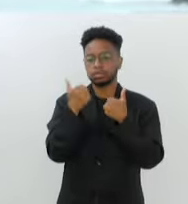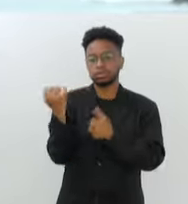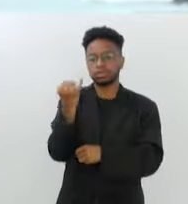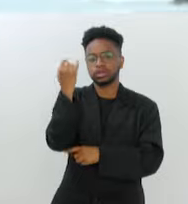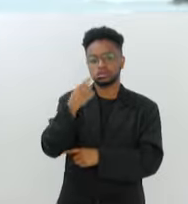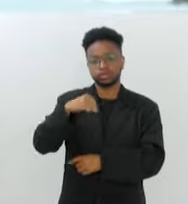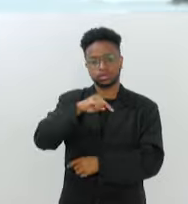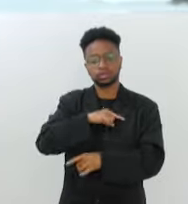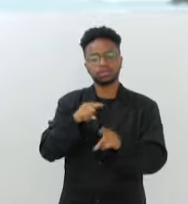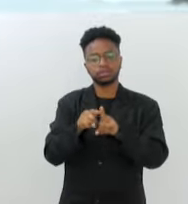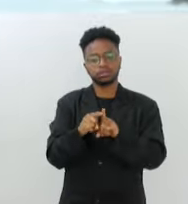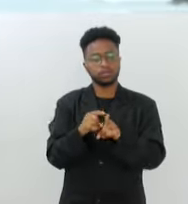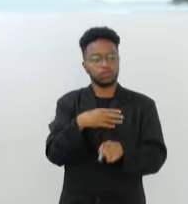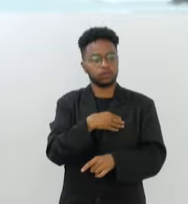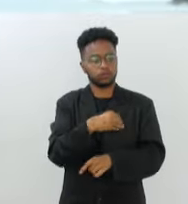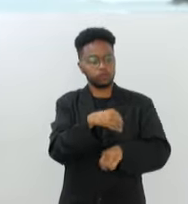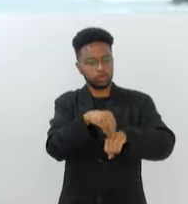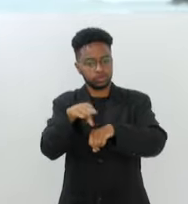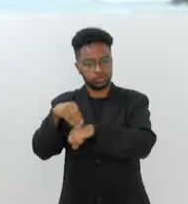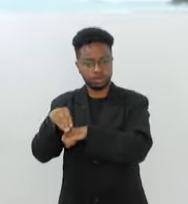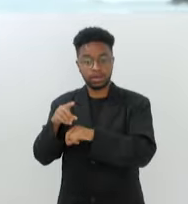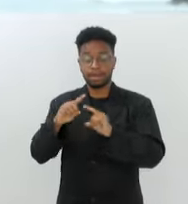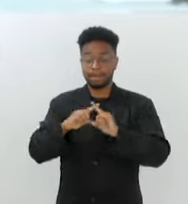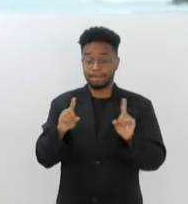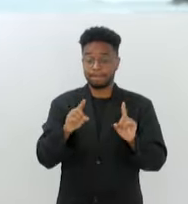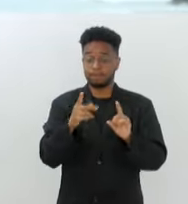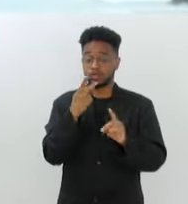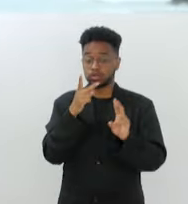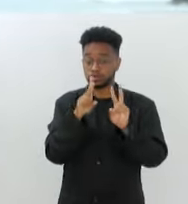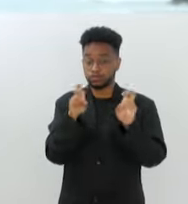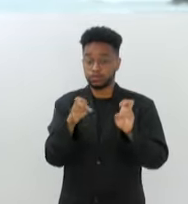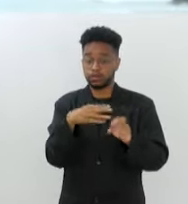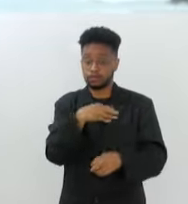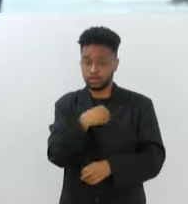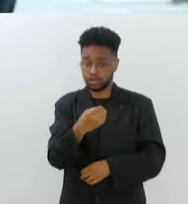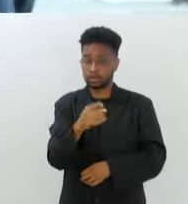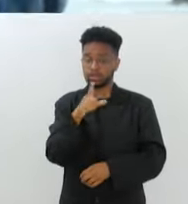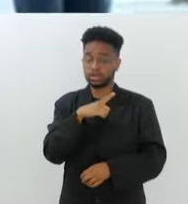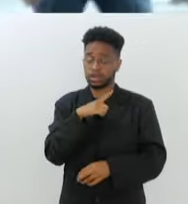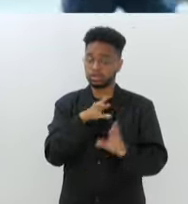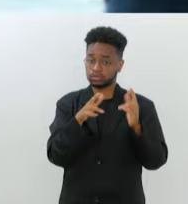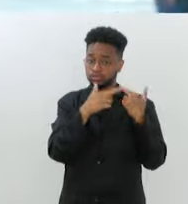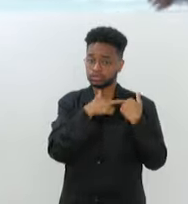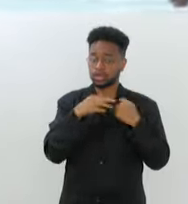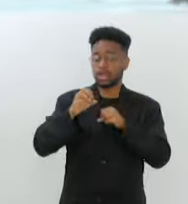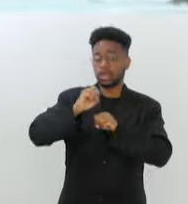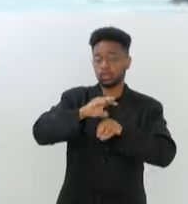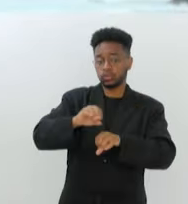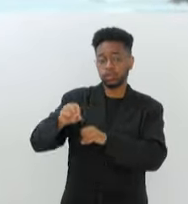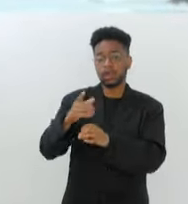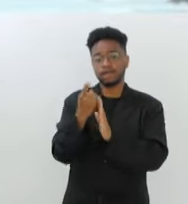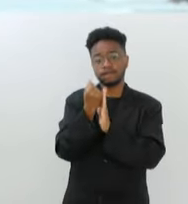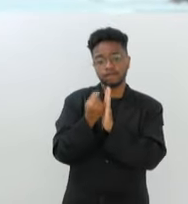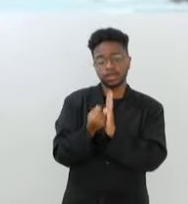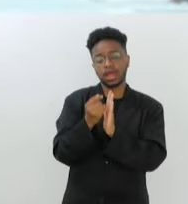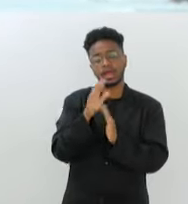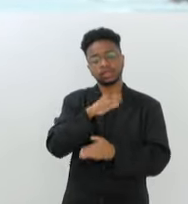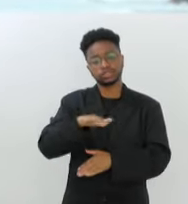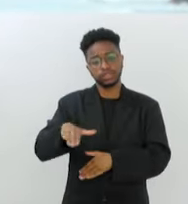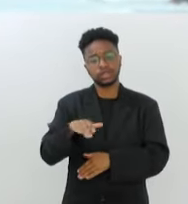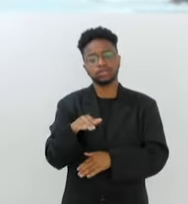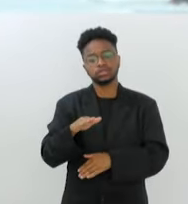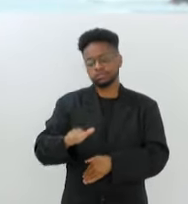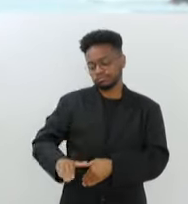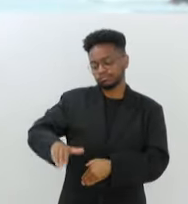em filhos agora, é uma grande responsabilidade dos pais também educar financeiramente as crianças, ensinando desde pequenininho a